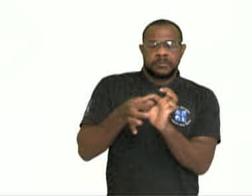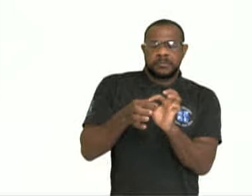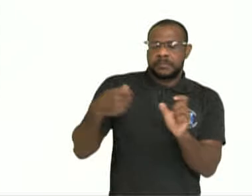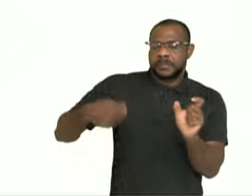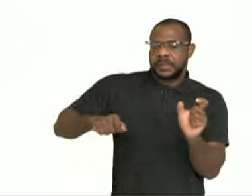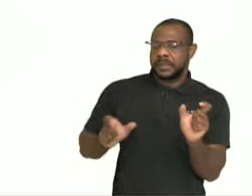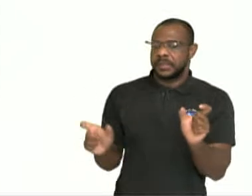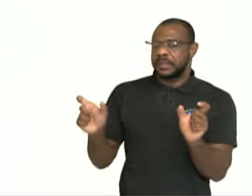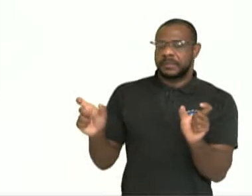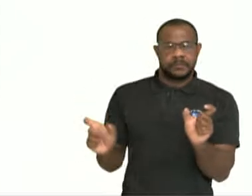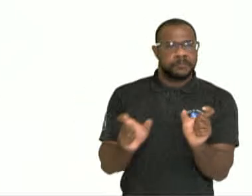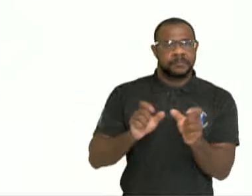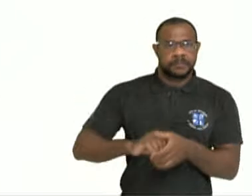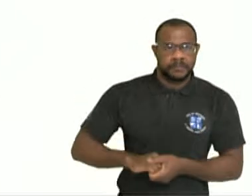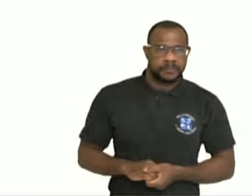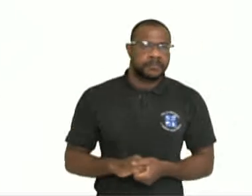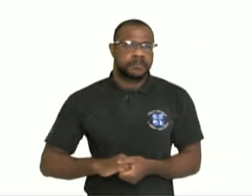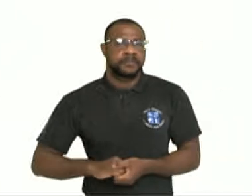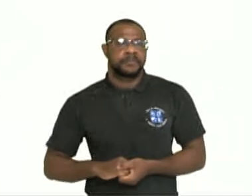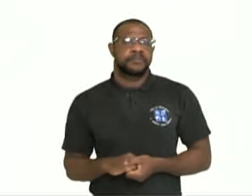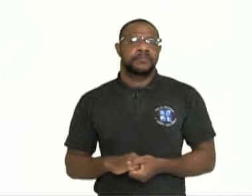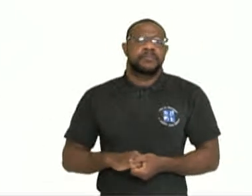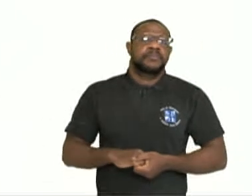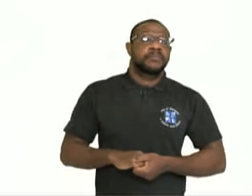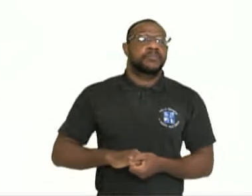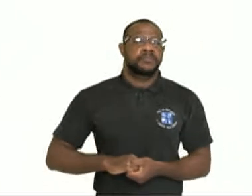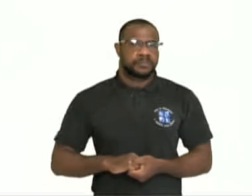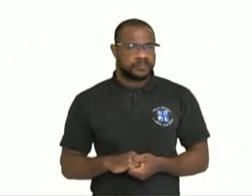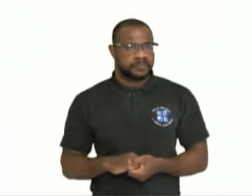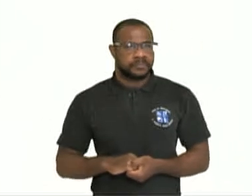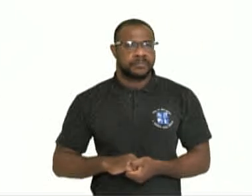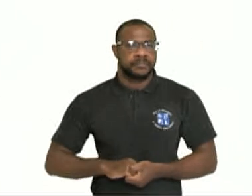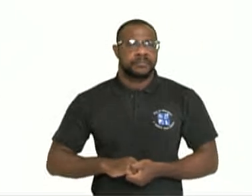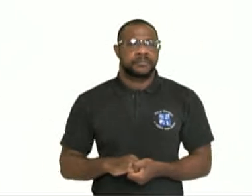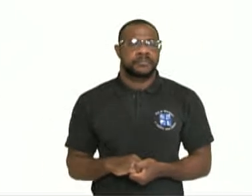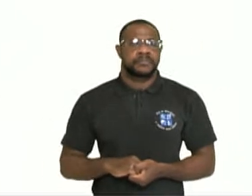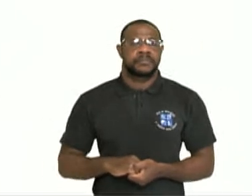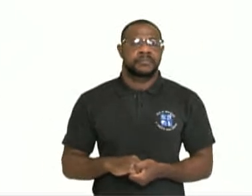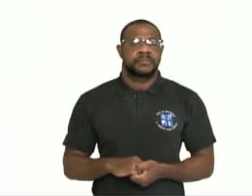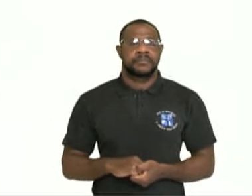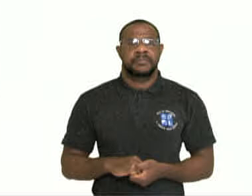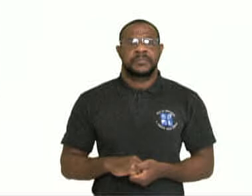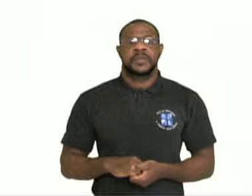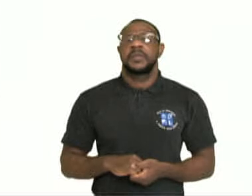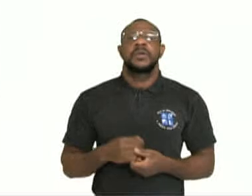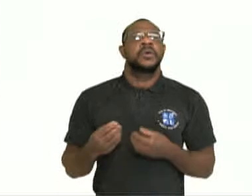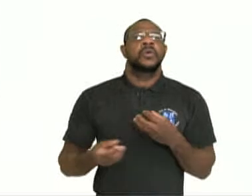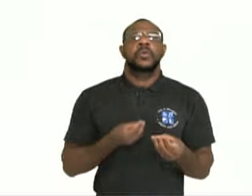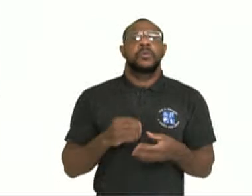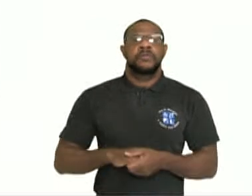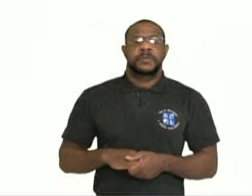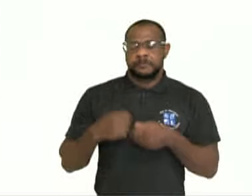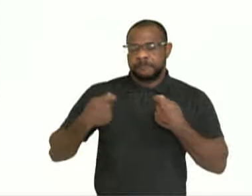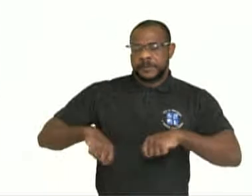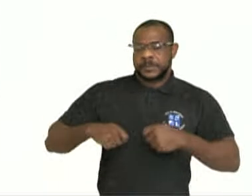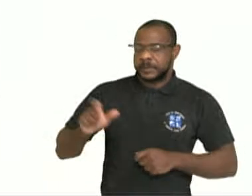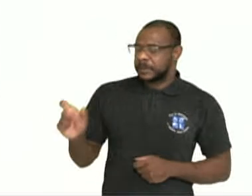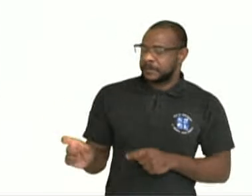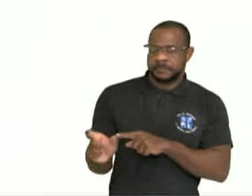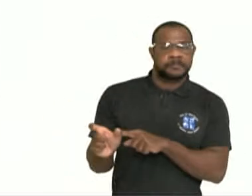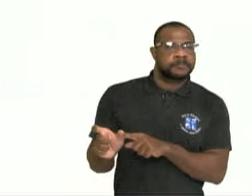entre eles. Então, quando que a conjunção ela vai ser a subordinantes, a subordinativa?